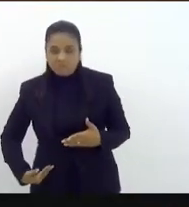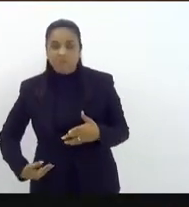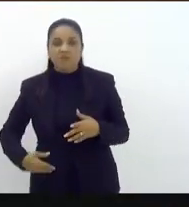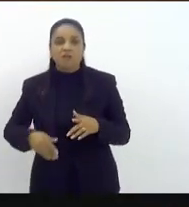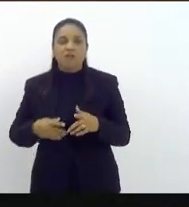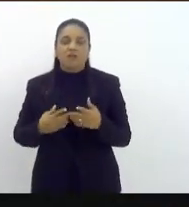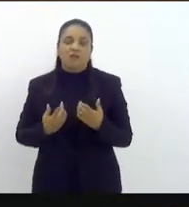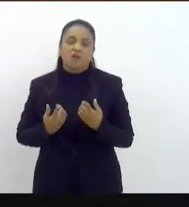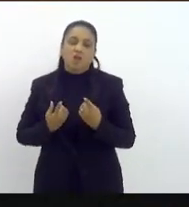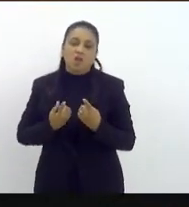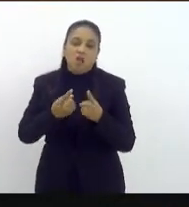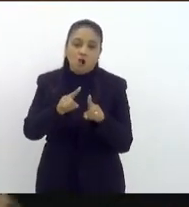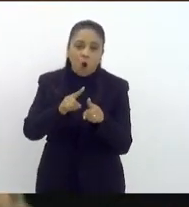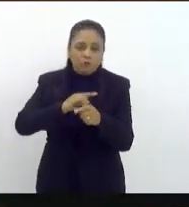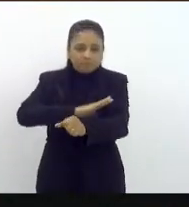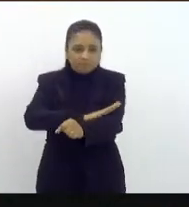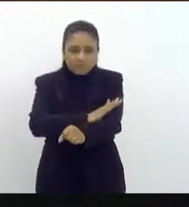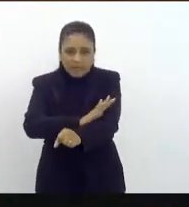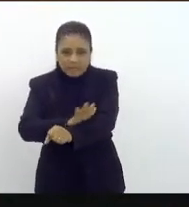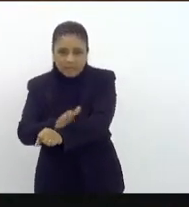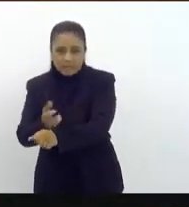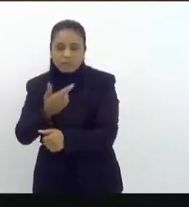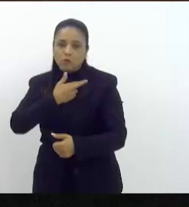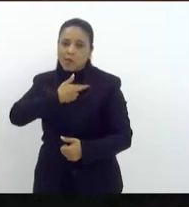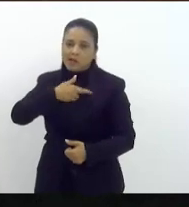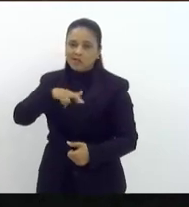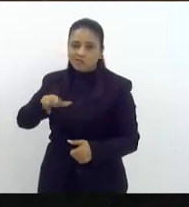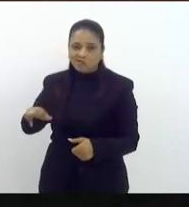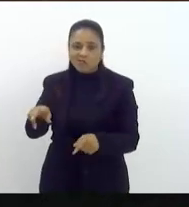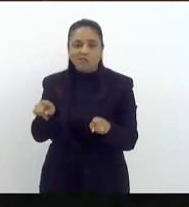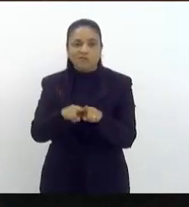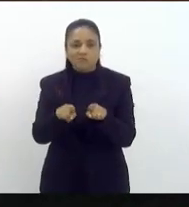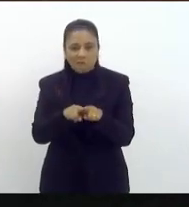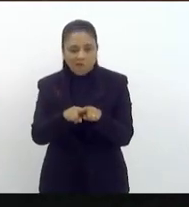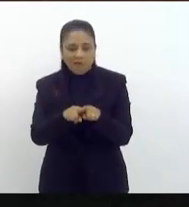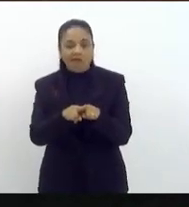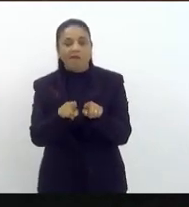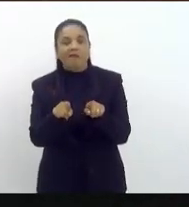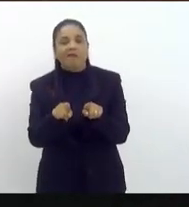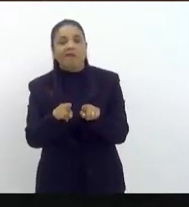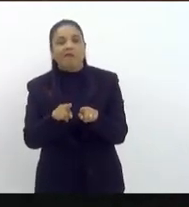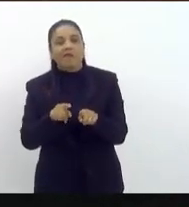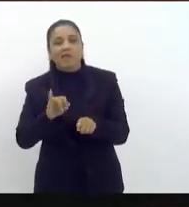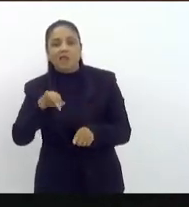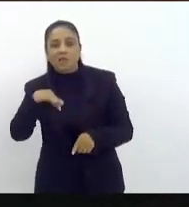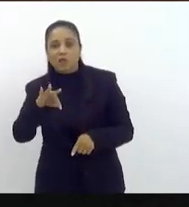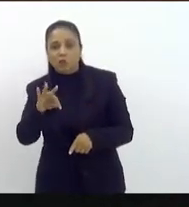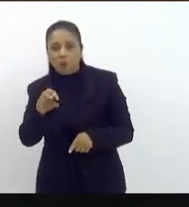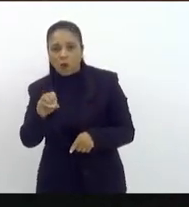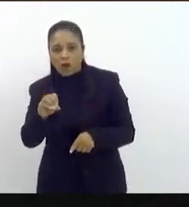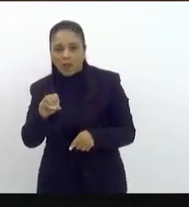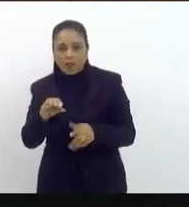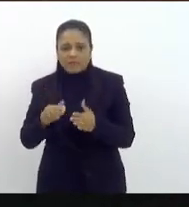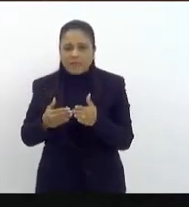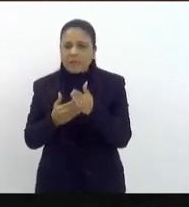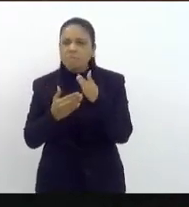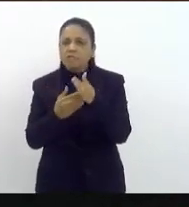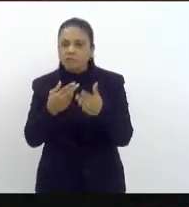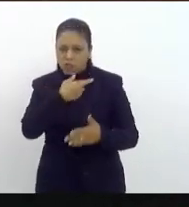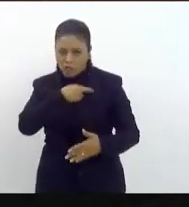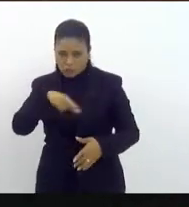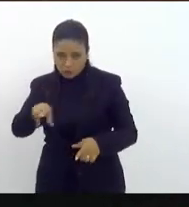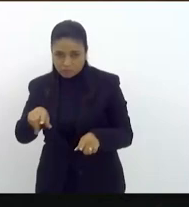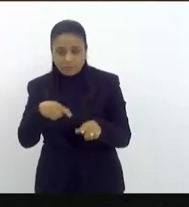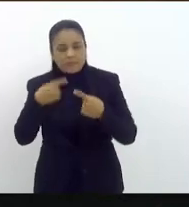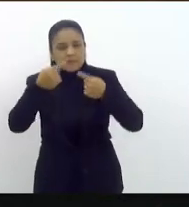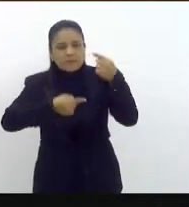viu é religioso e também da intolerância religiosa então são debates importantes que